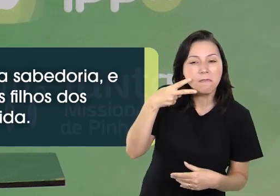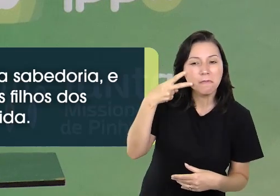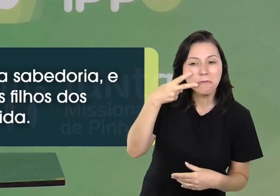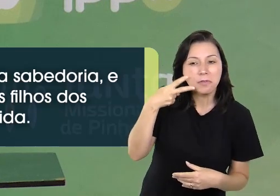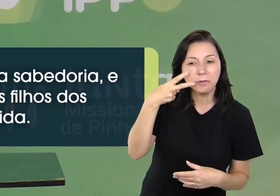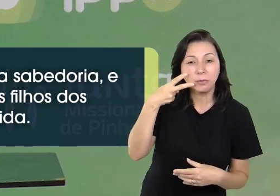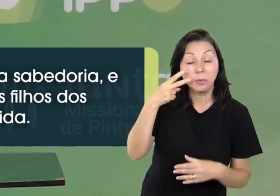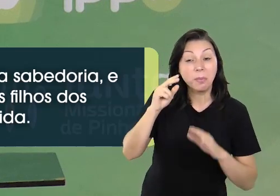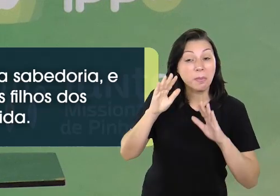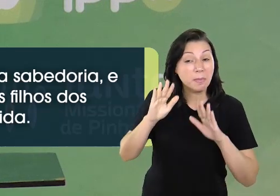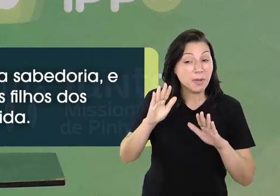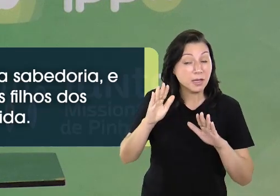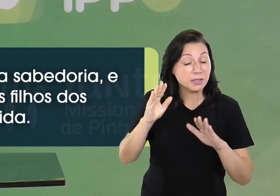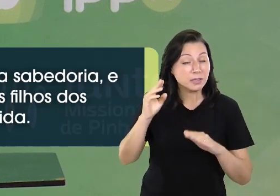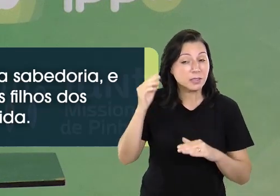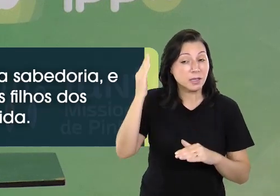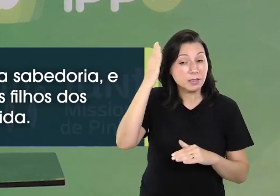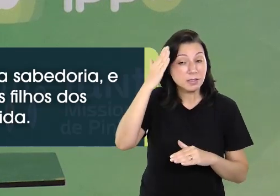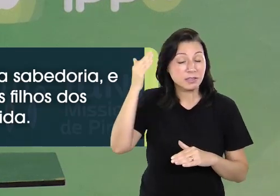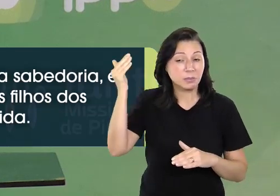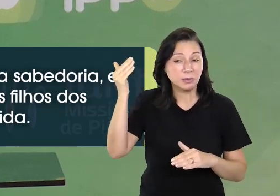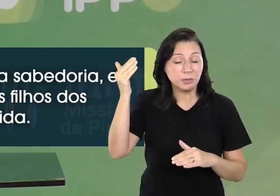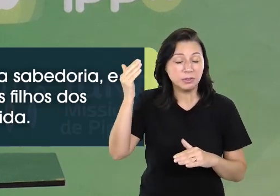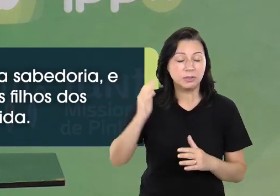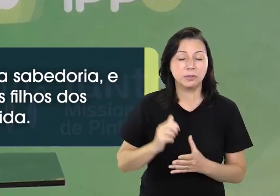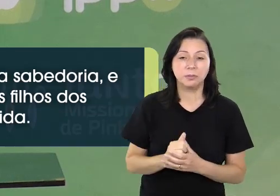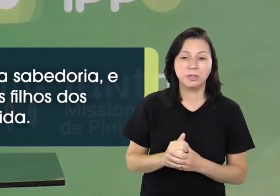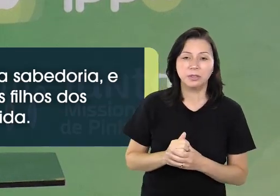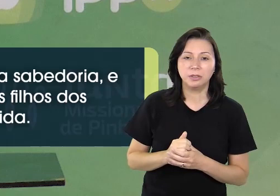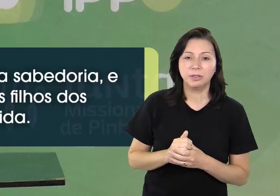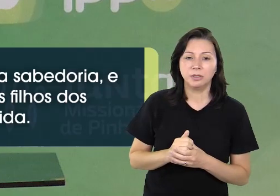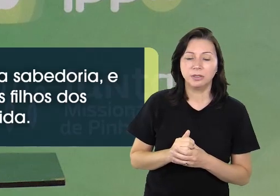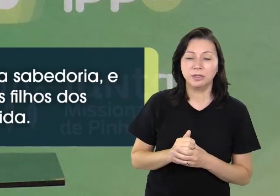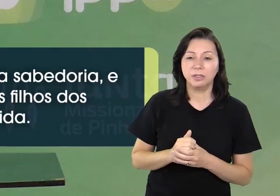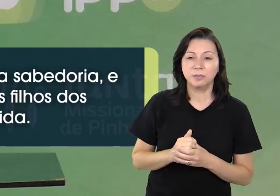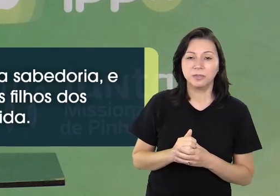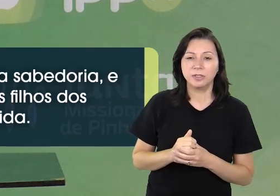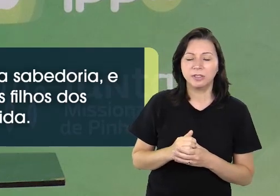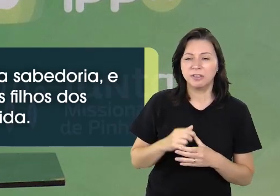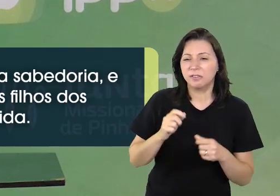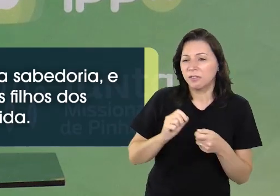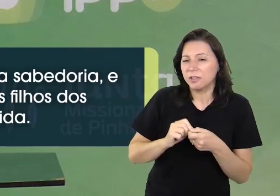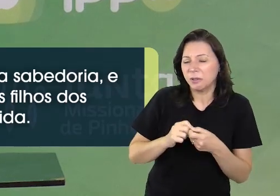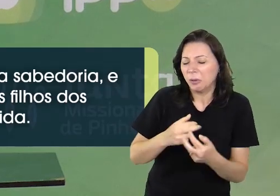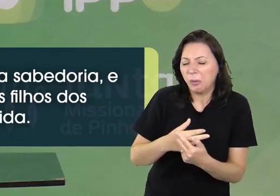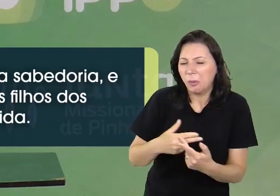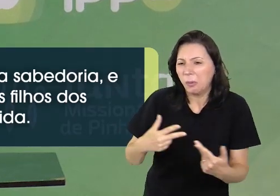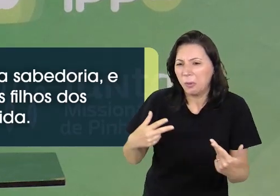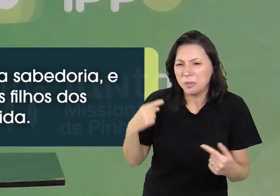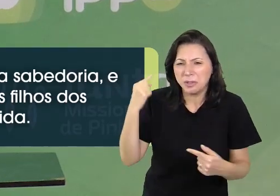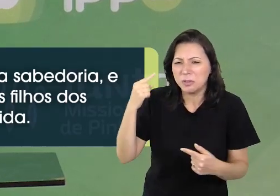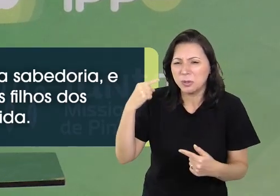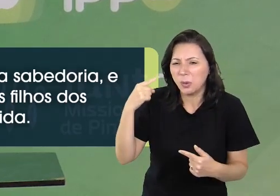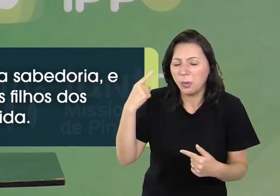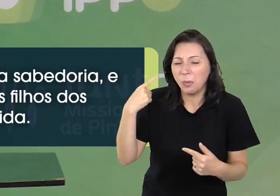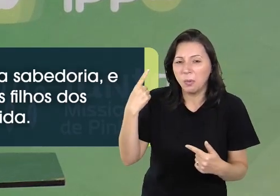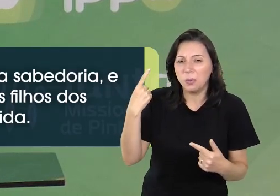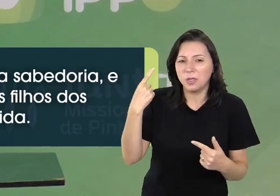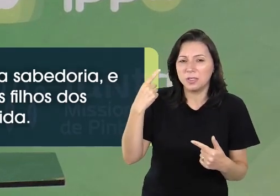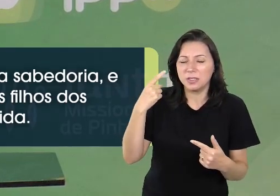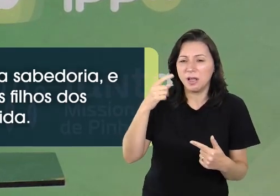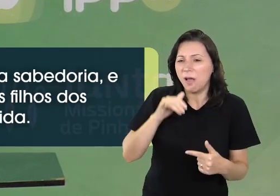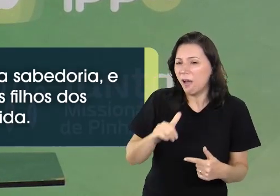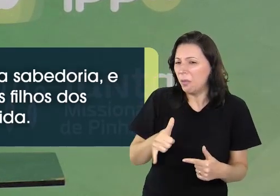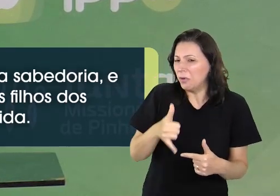sabedoria e entregar minha loucura até ver o que me o que melhor seria